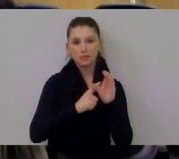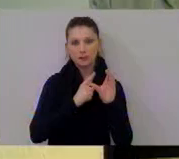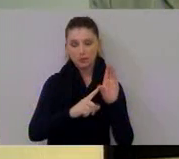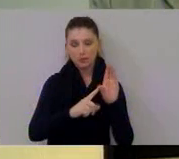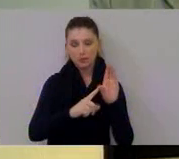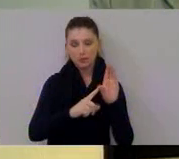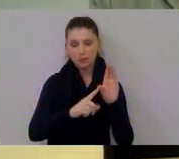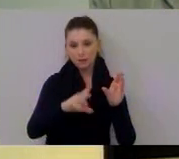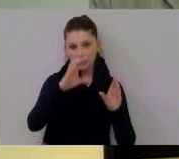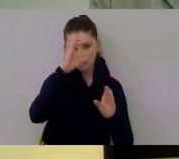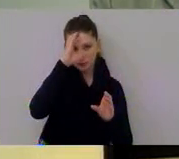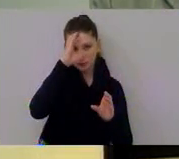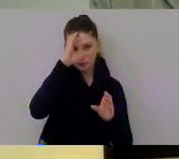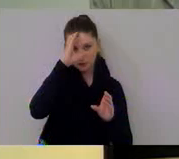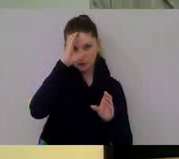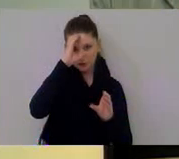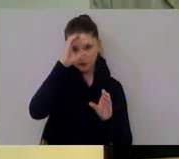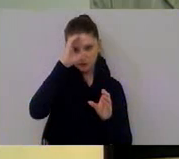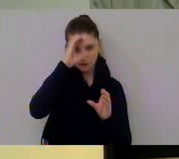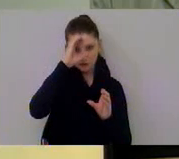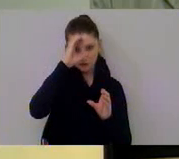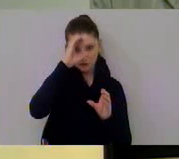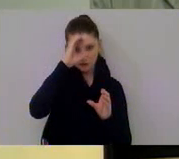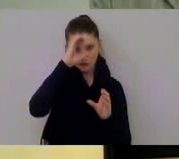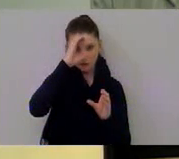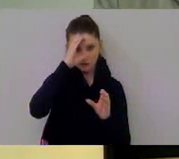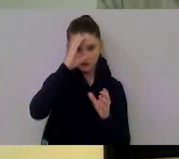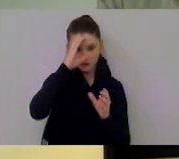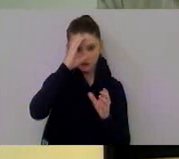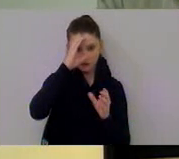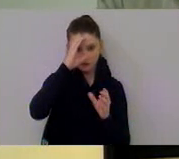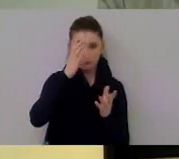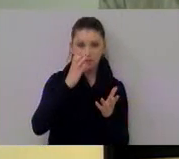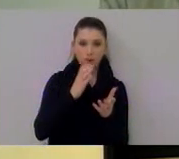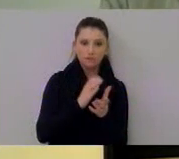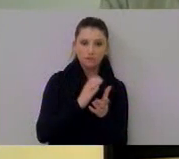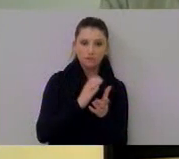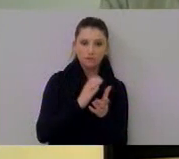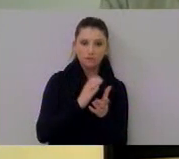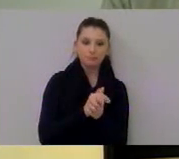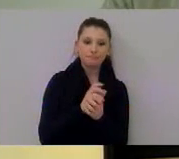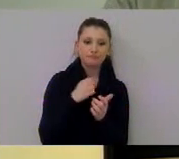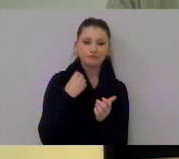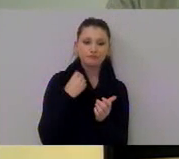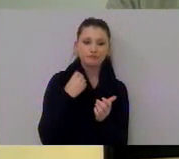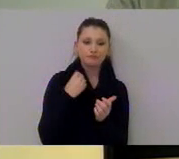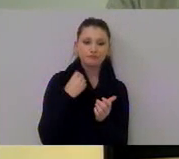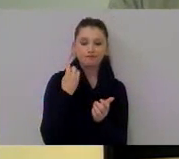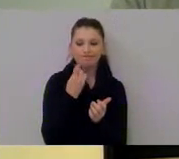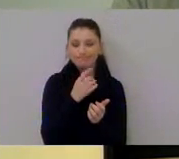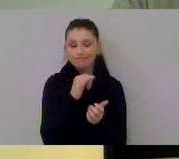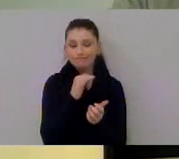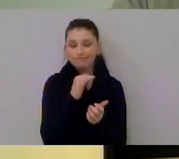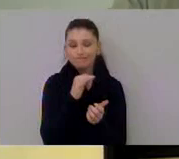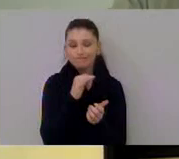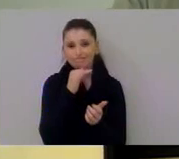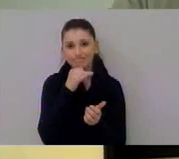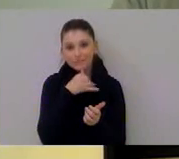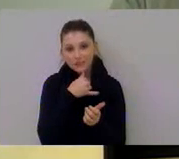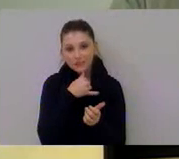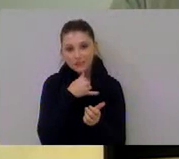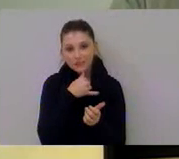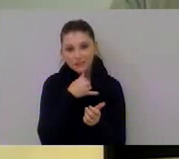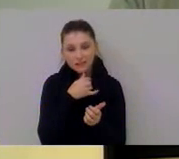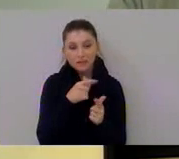É lamentável ouvir isso, né? Mas é a realidade. E